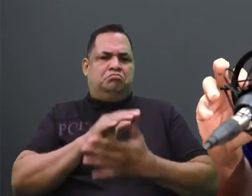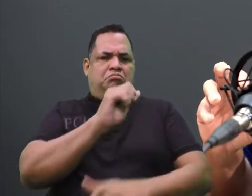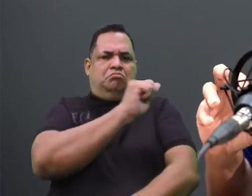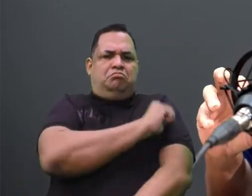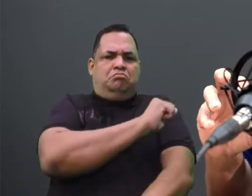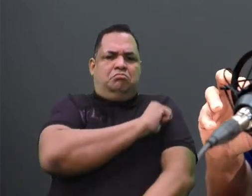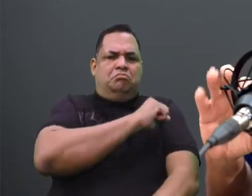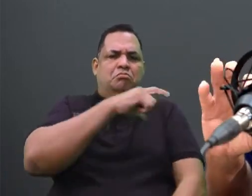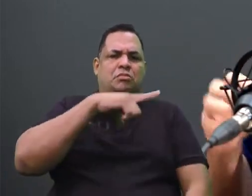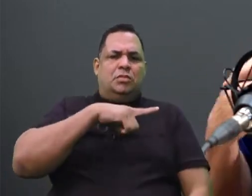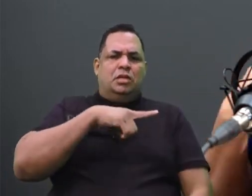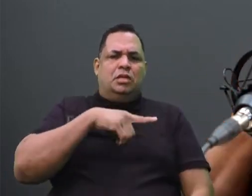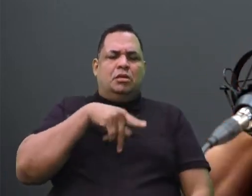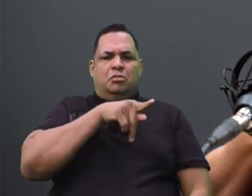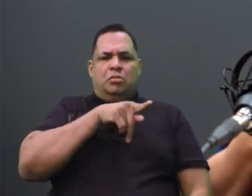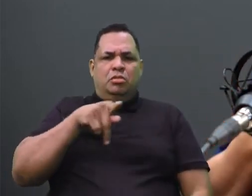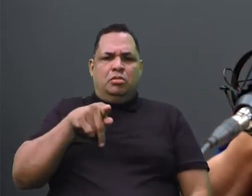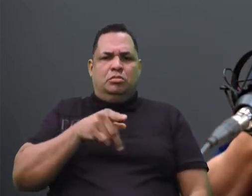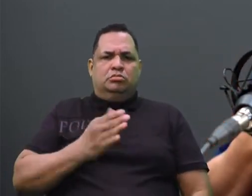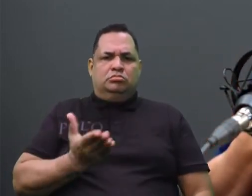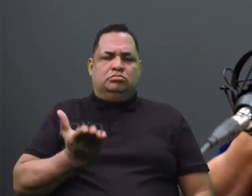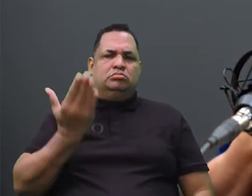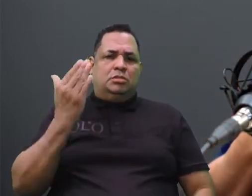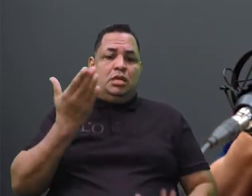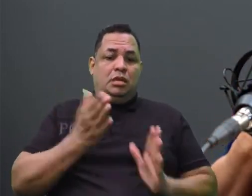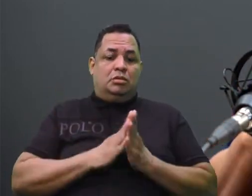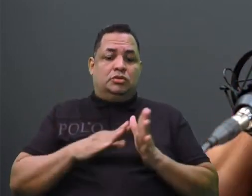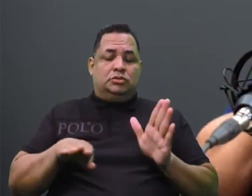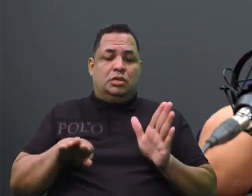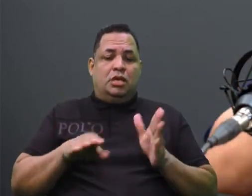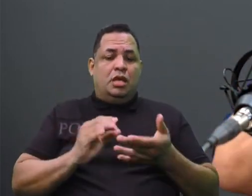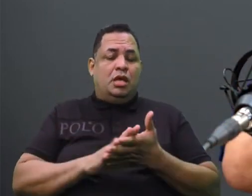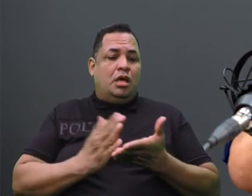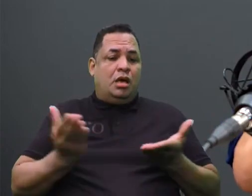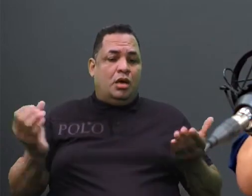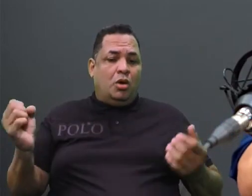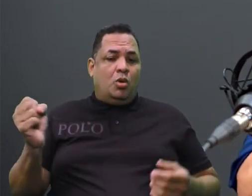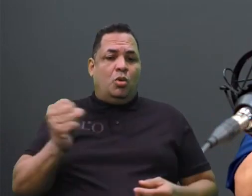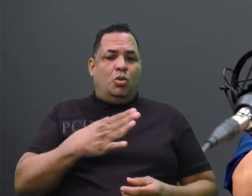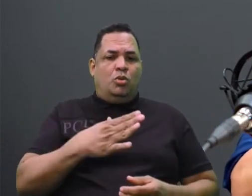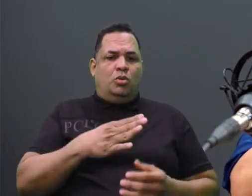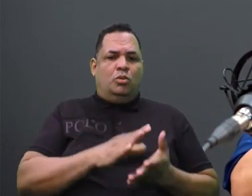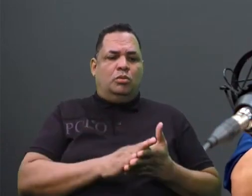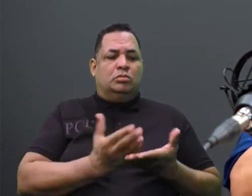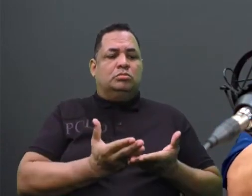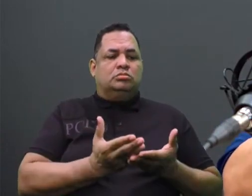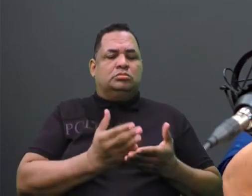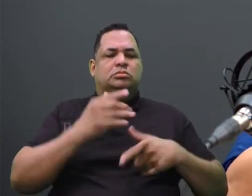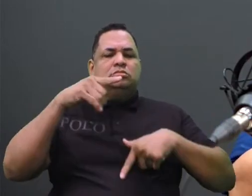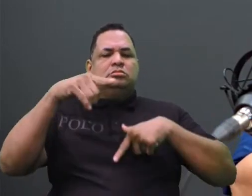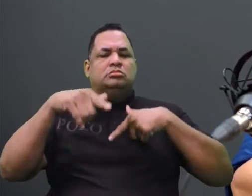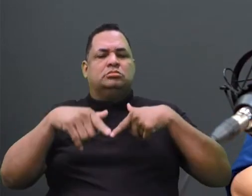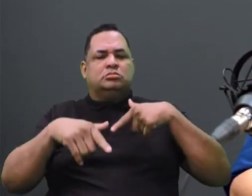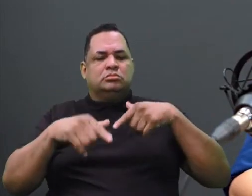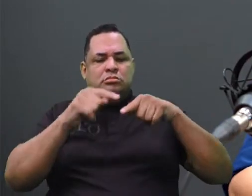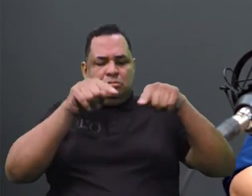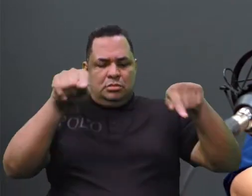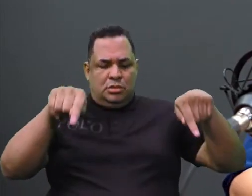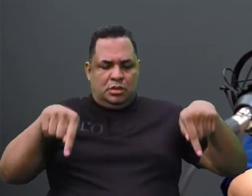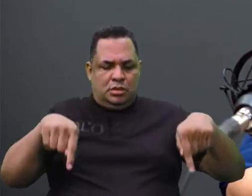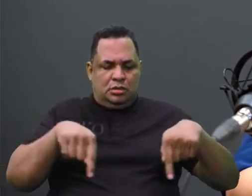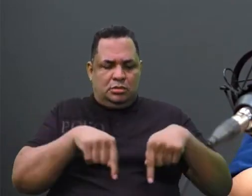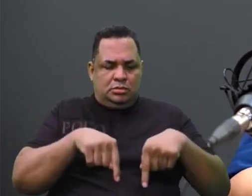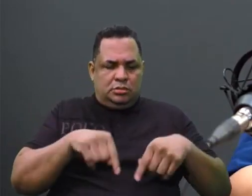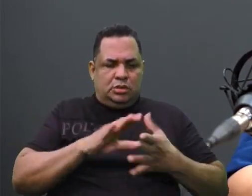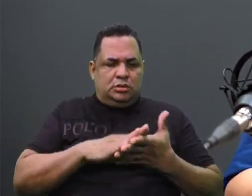tinha o professor mais antigo. Eu que cheguei agora, eu ia para a sala desse professor numa espécie de